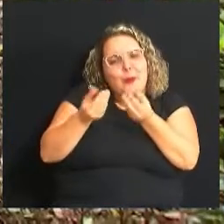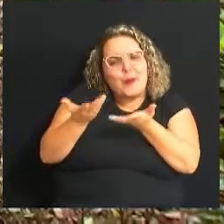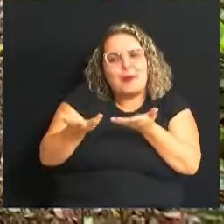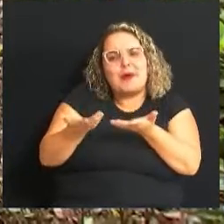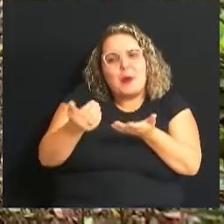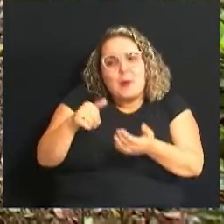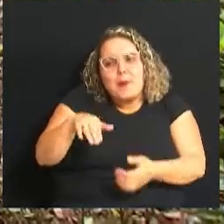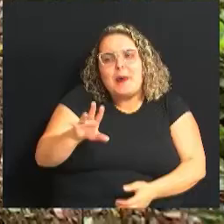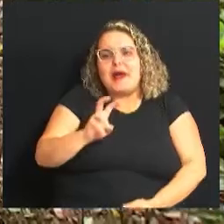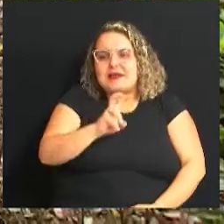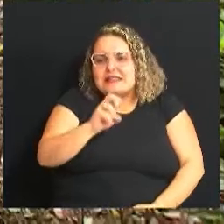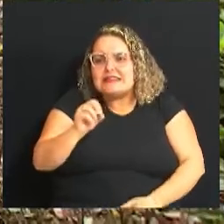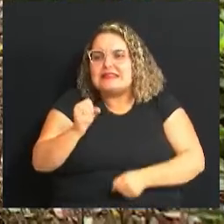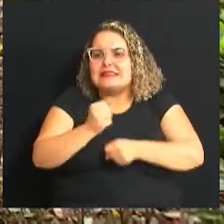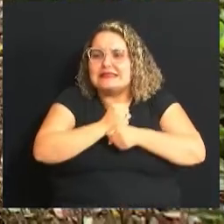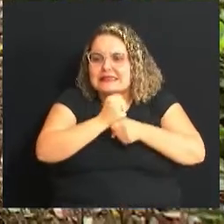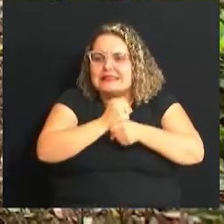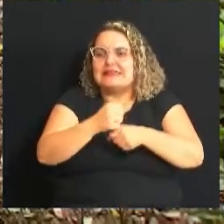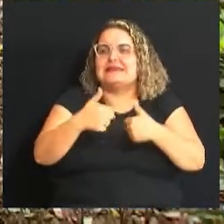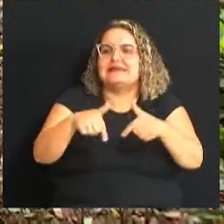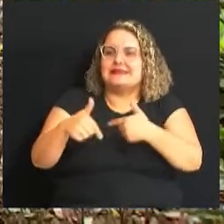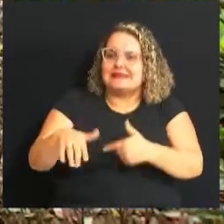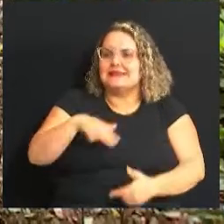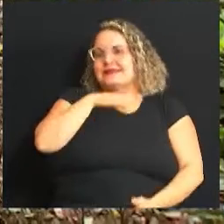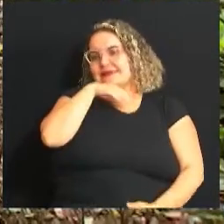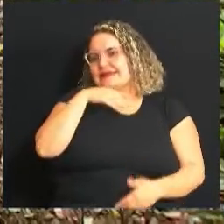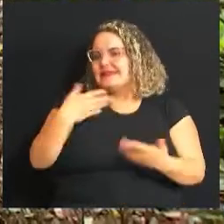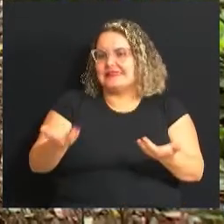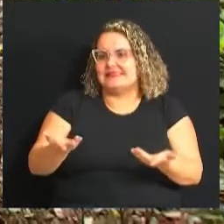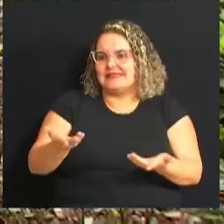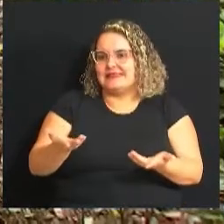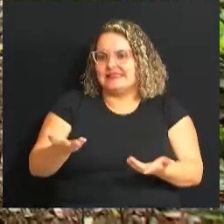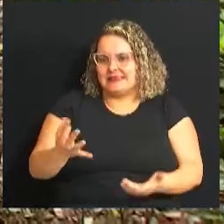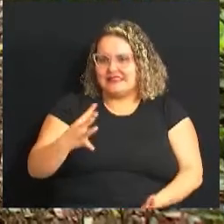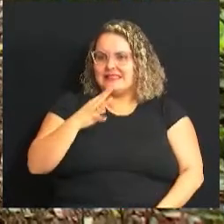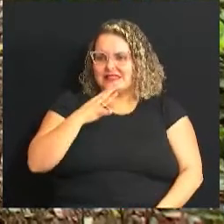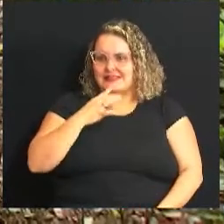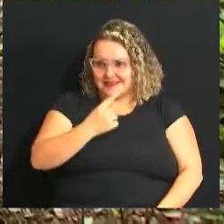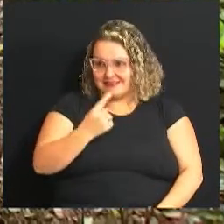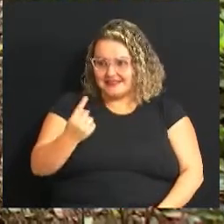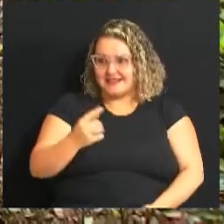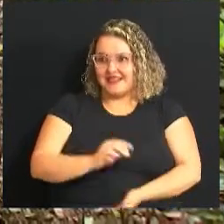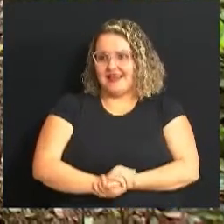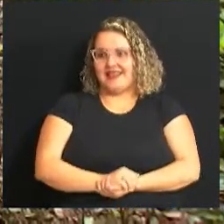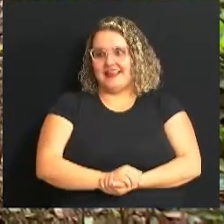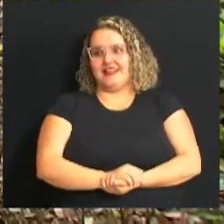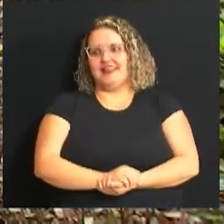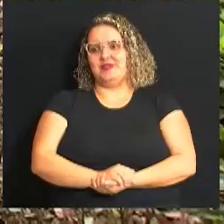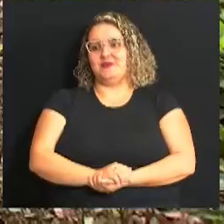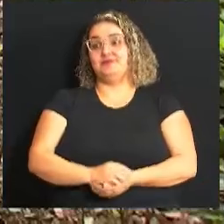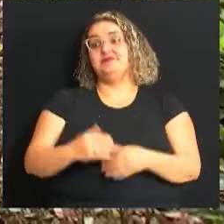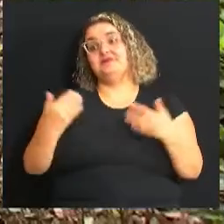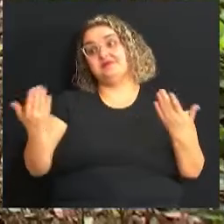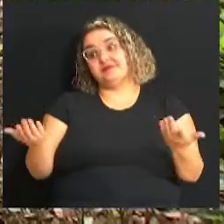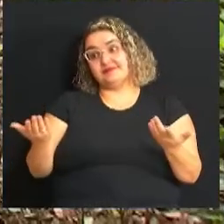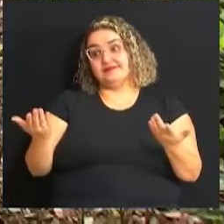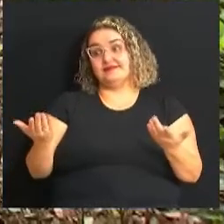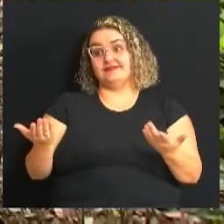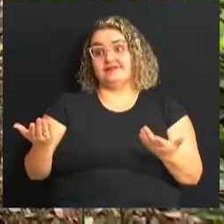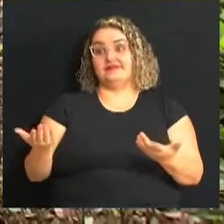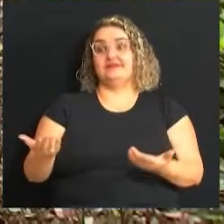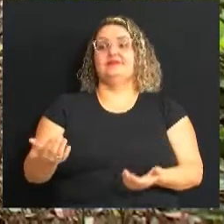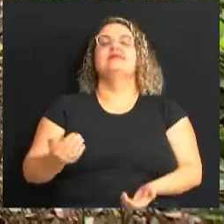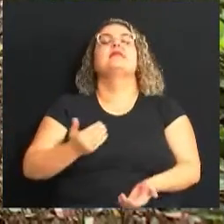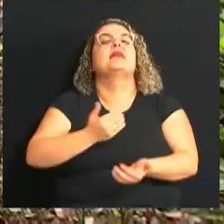50 anos trabalhando com esses bichos aqui, você já conhece cada um aqui? Olha, a gente tem que partir do